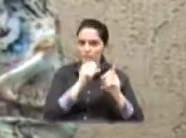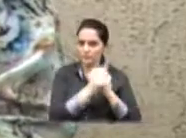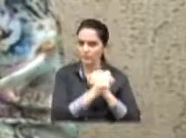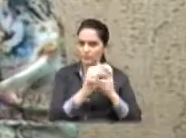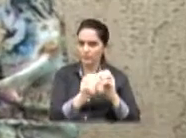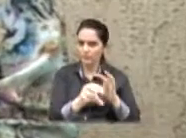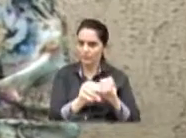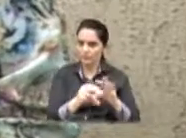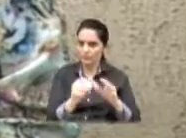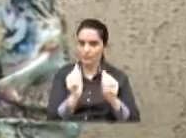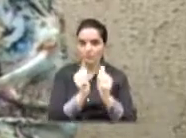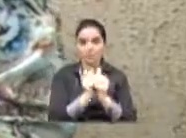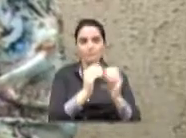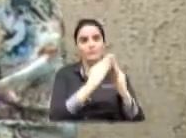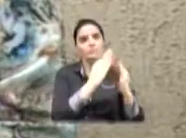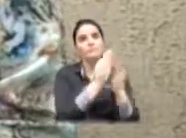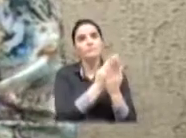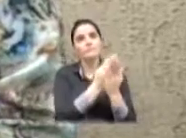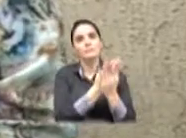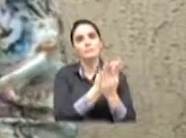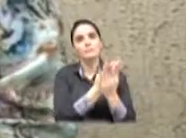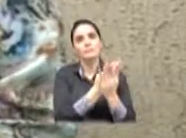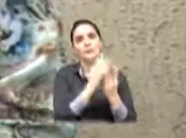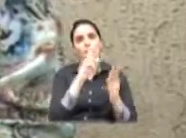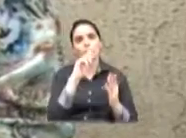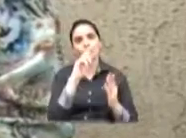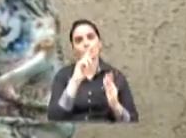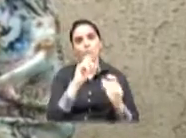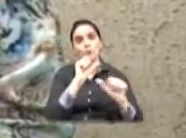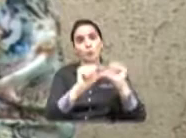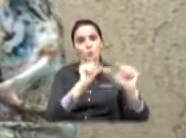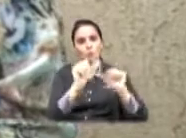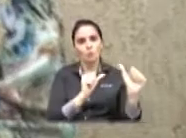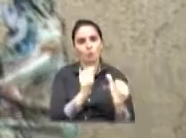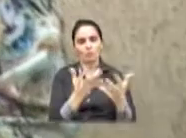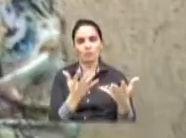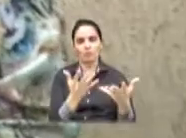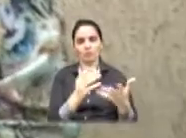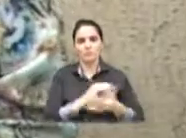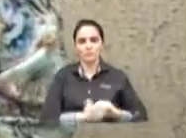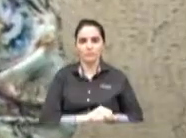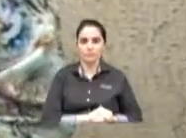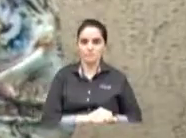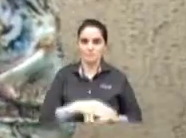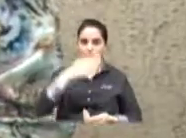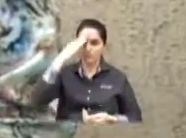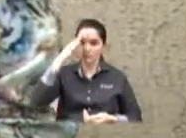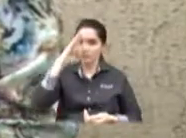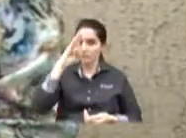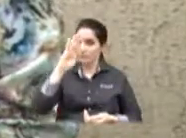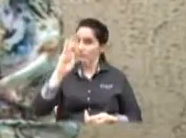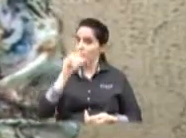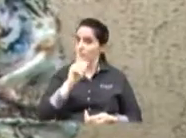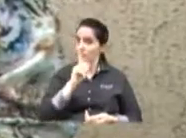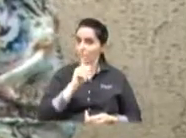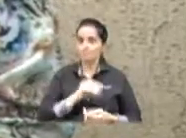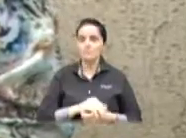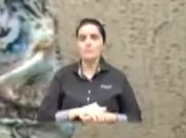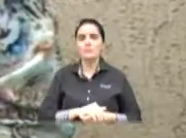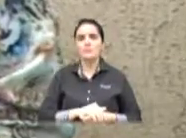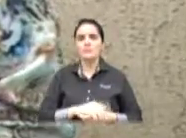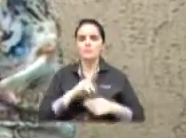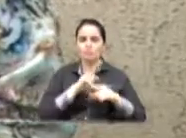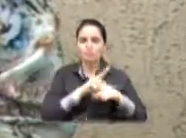públicas a gente começa a mudar o cenário o chef principalmente preparando essas crianças e esses